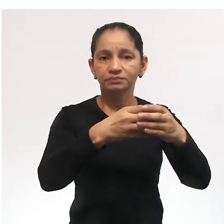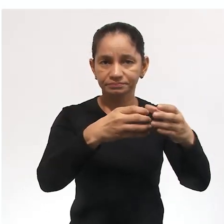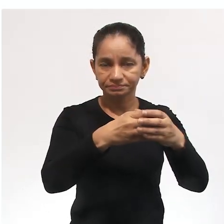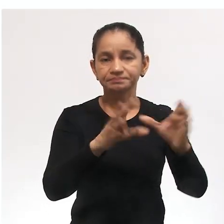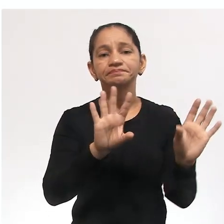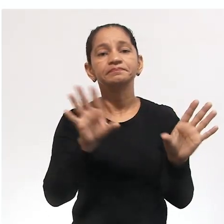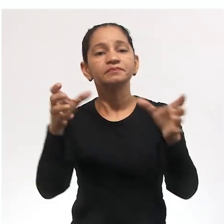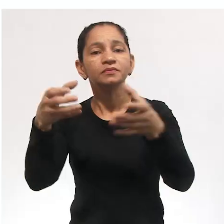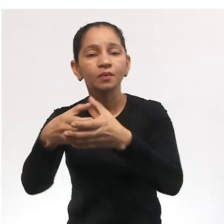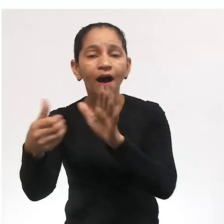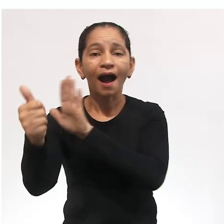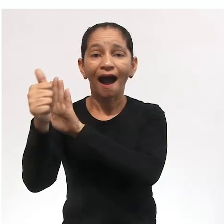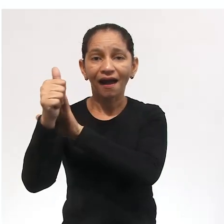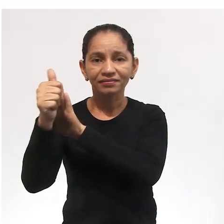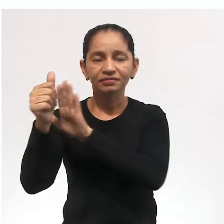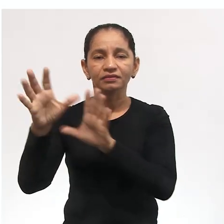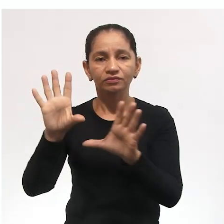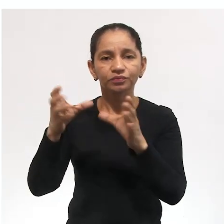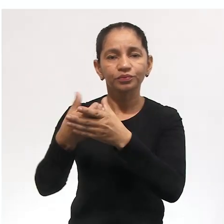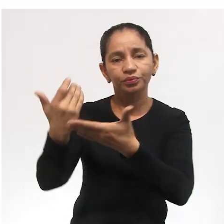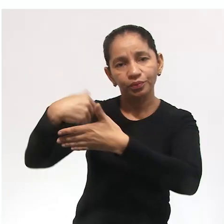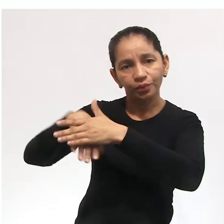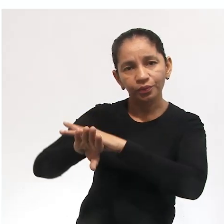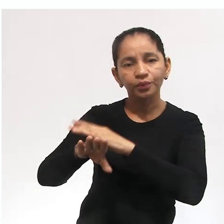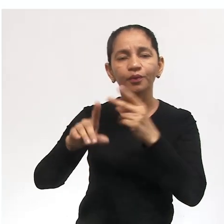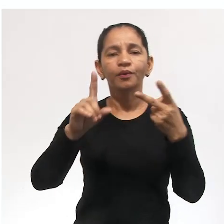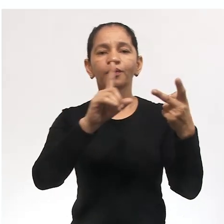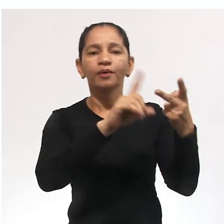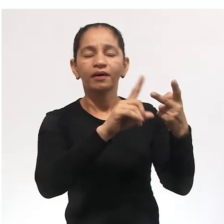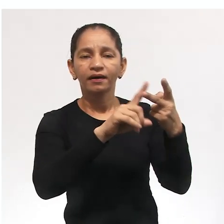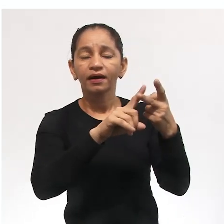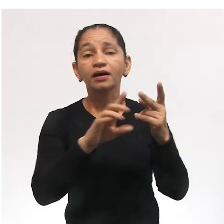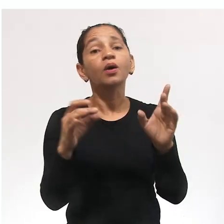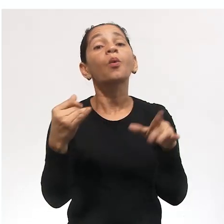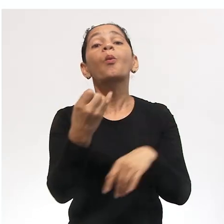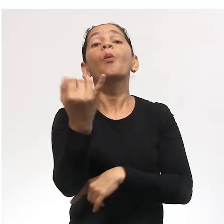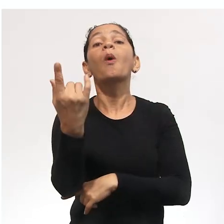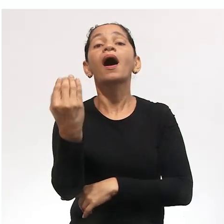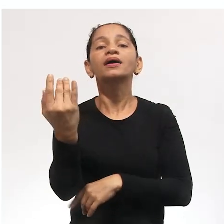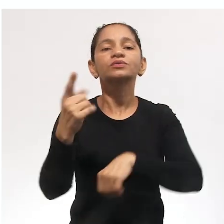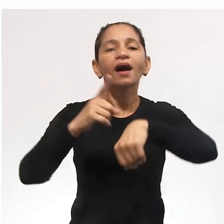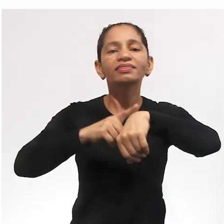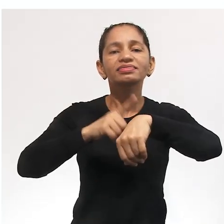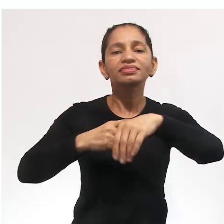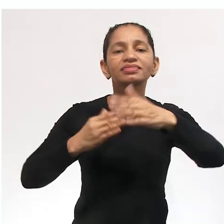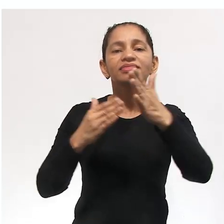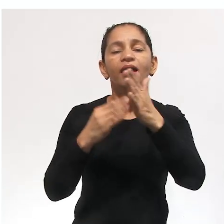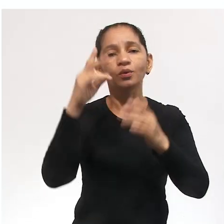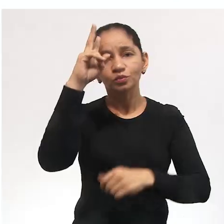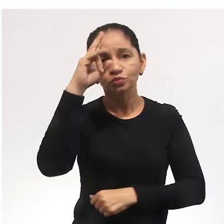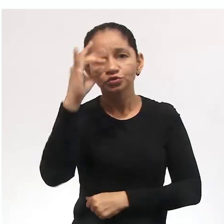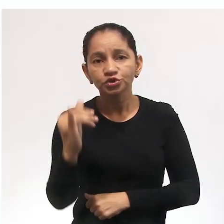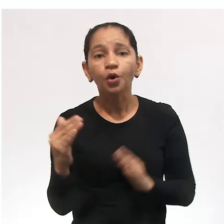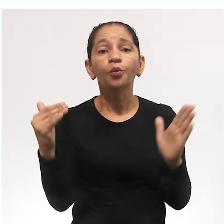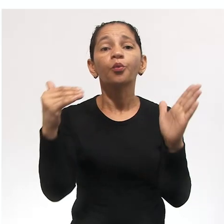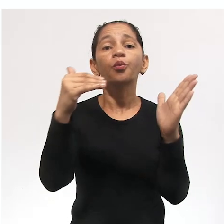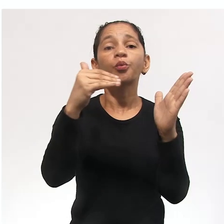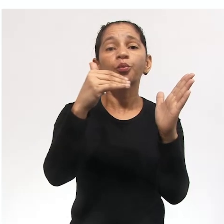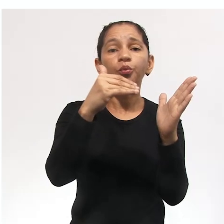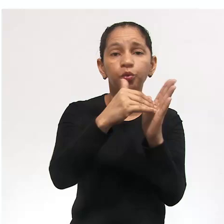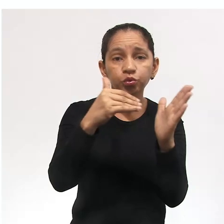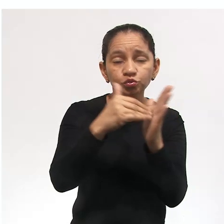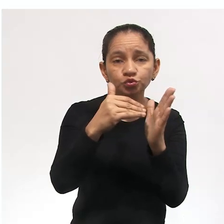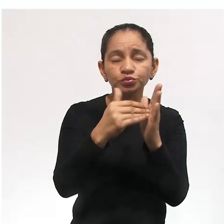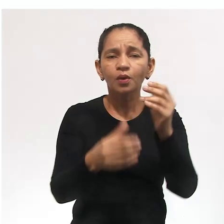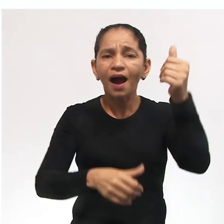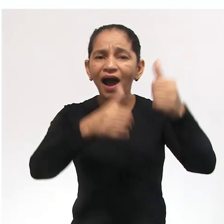com disponibilidade, 500 estoques, com os saldos naquela data, naquele momento. Ou seja, a última fotografia que a gente tirou